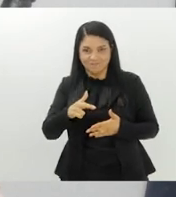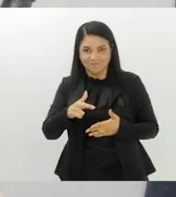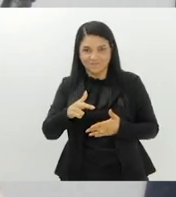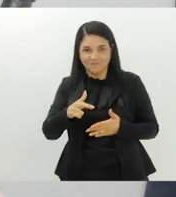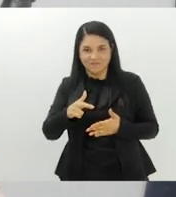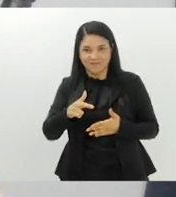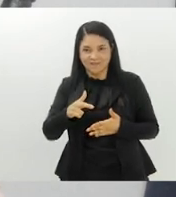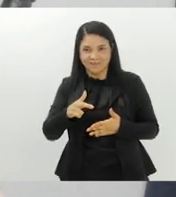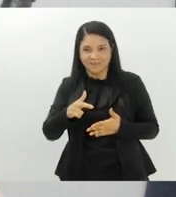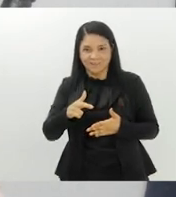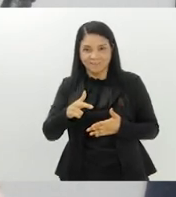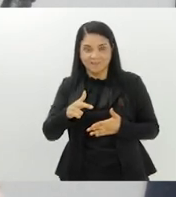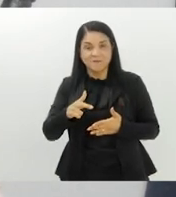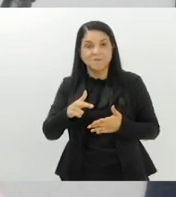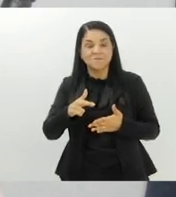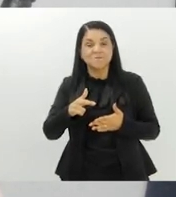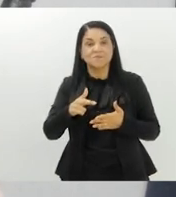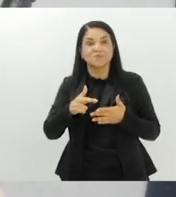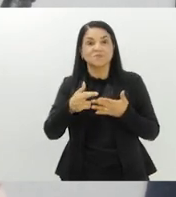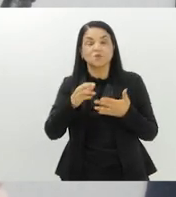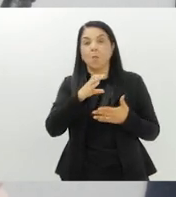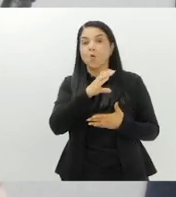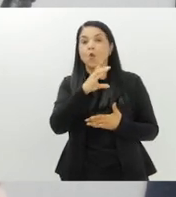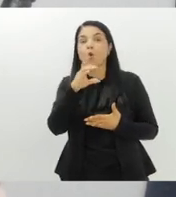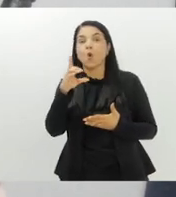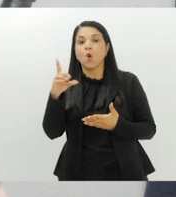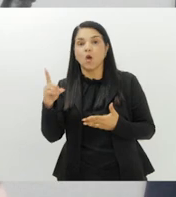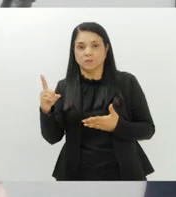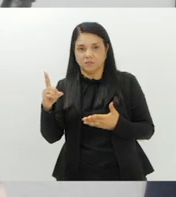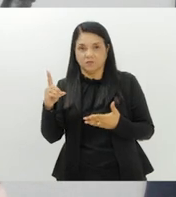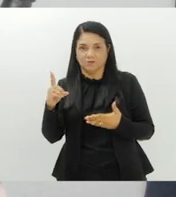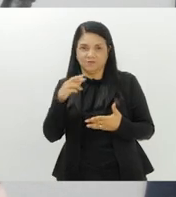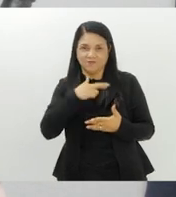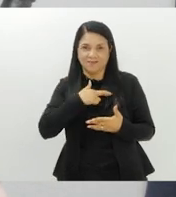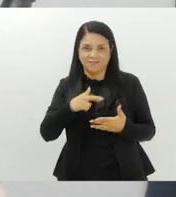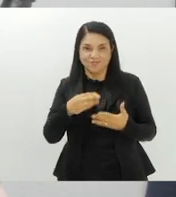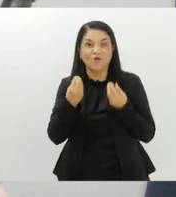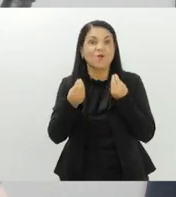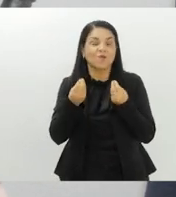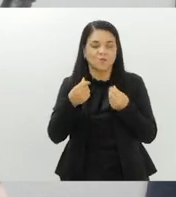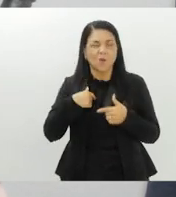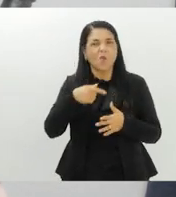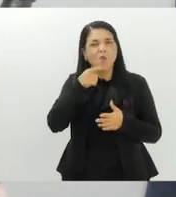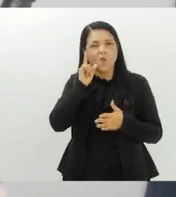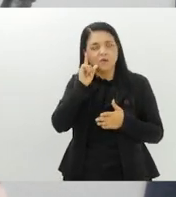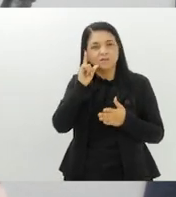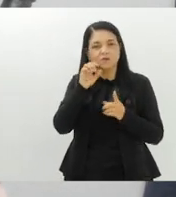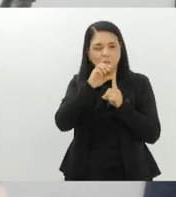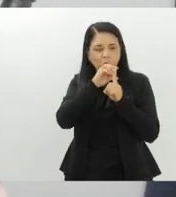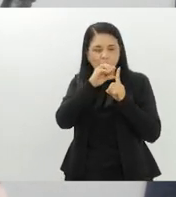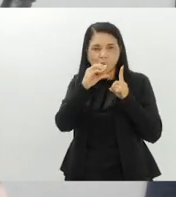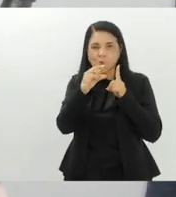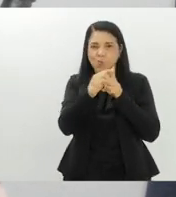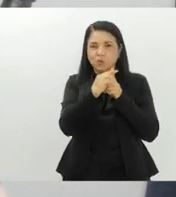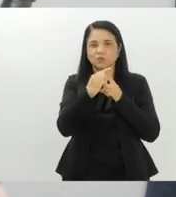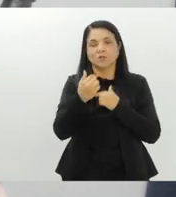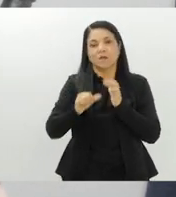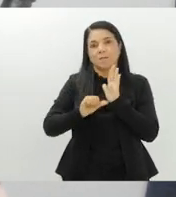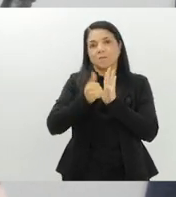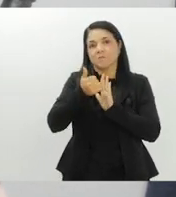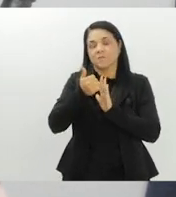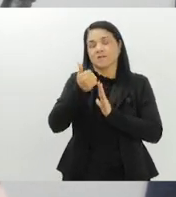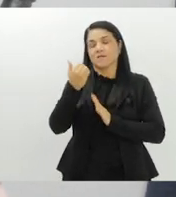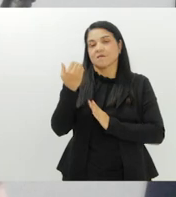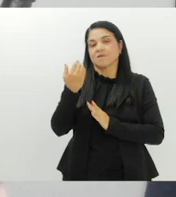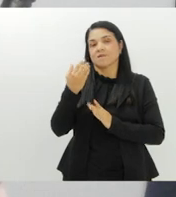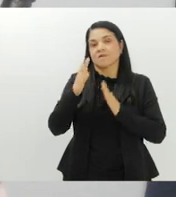na condução dos trabalhos? Eu vou dizer para vocês, ontem eu assisti um culto lá na primeira igreja batista do